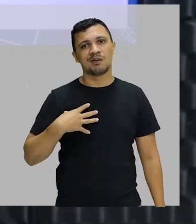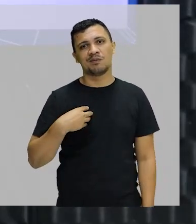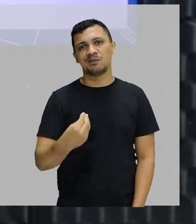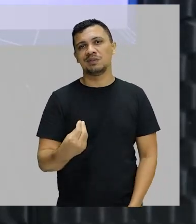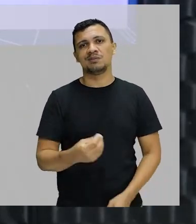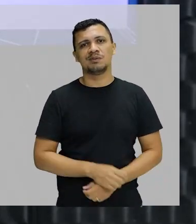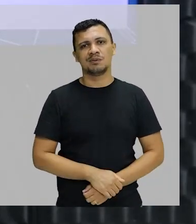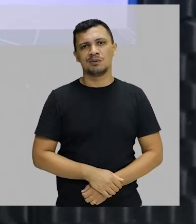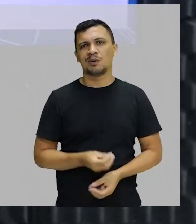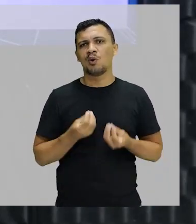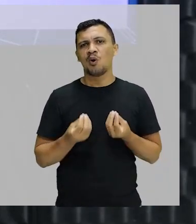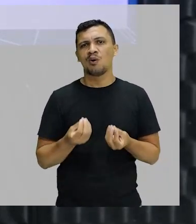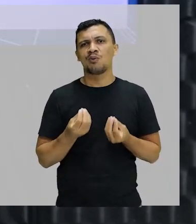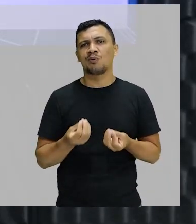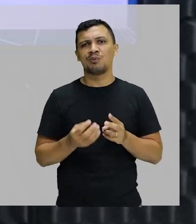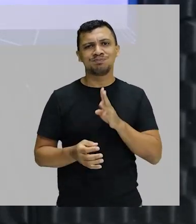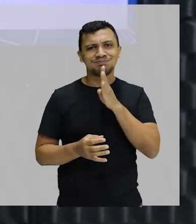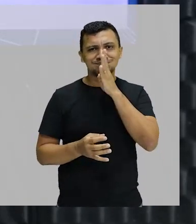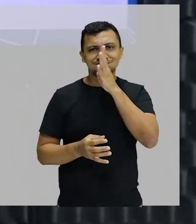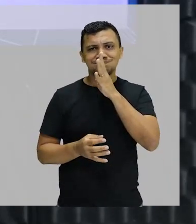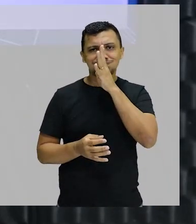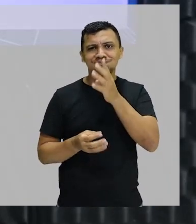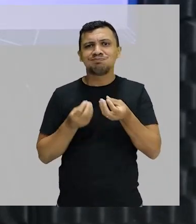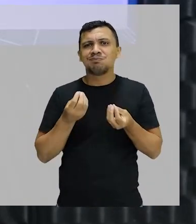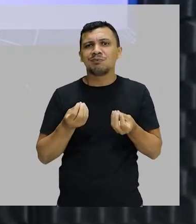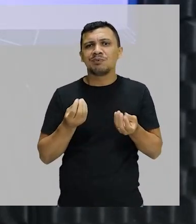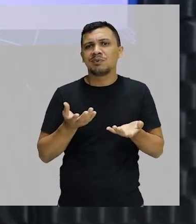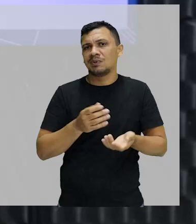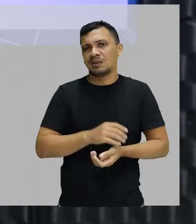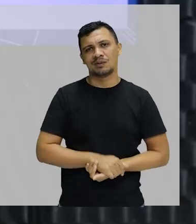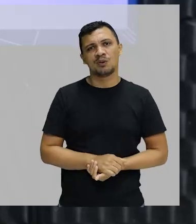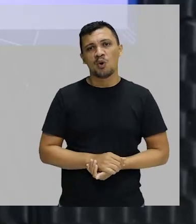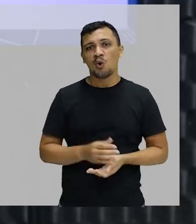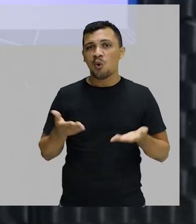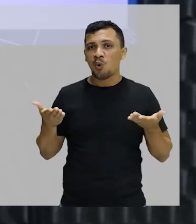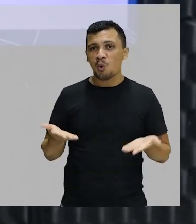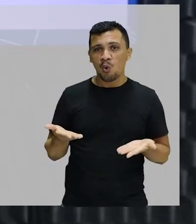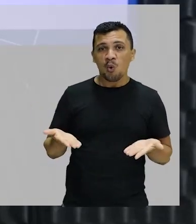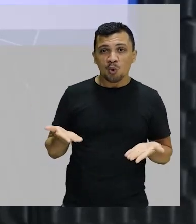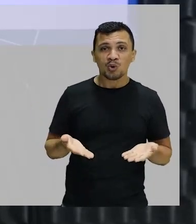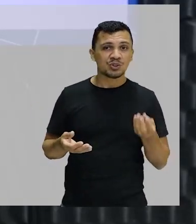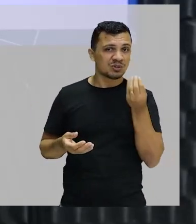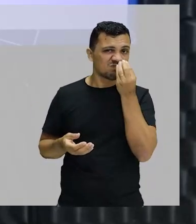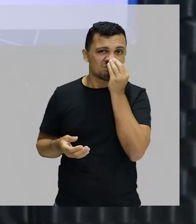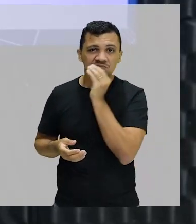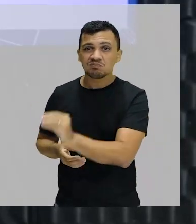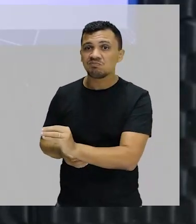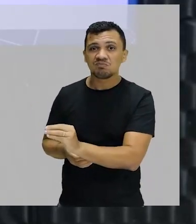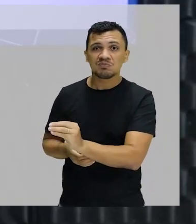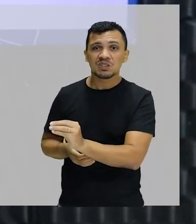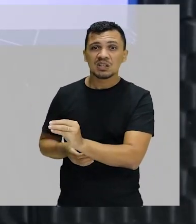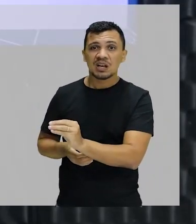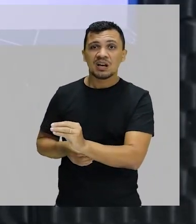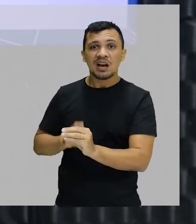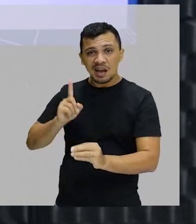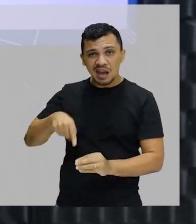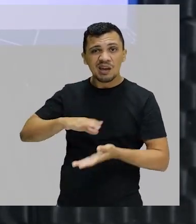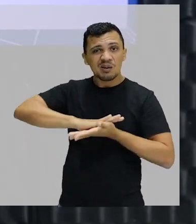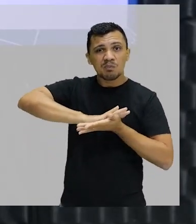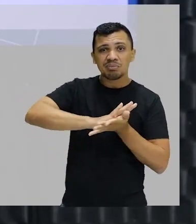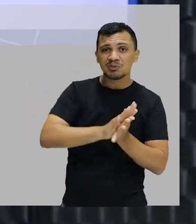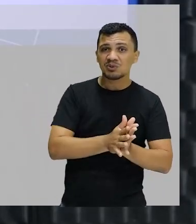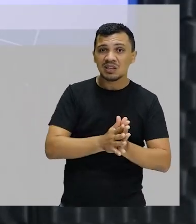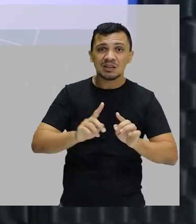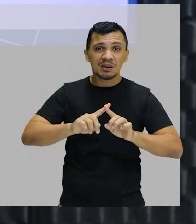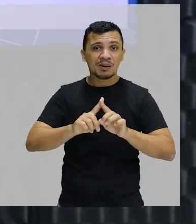jovem? Então, isso hoje, como eu te falei, é uma coisa completamente condenável, reprovável. Ninguém vai defender essa ideia hoje, entendeu? Só que